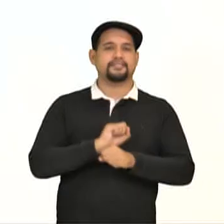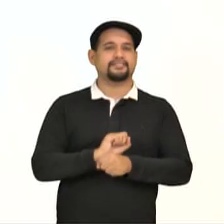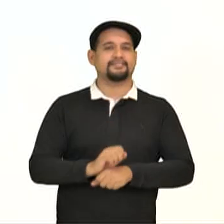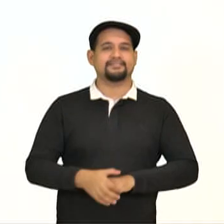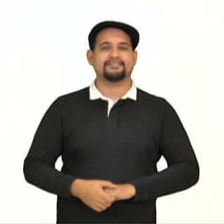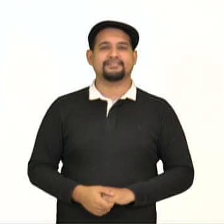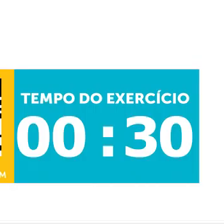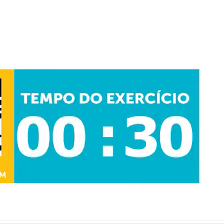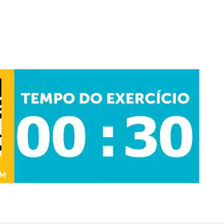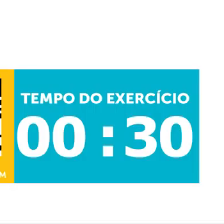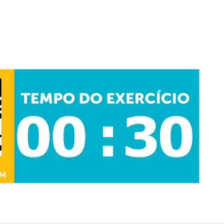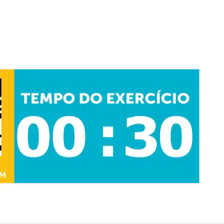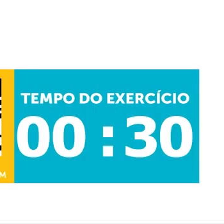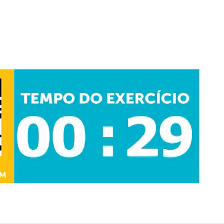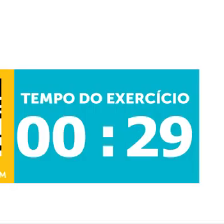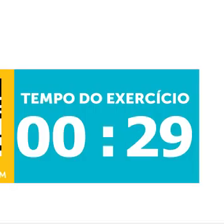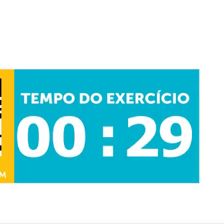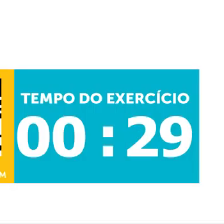volta.